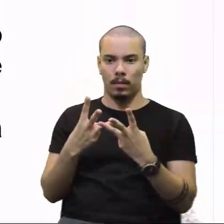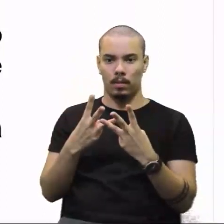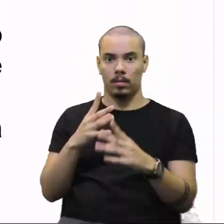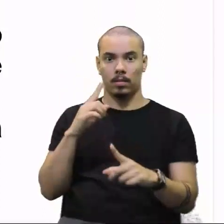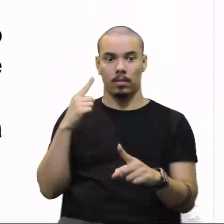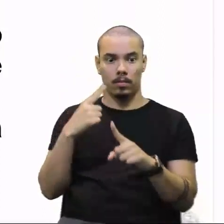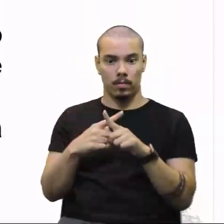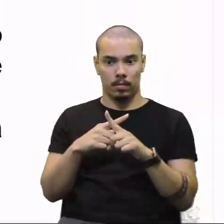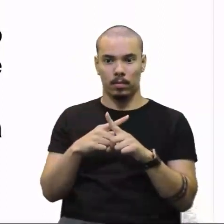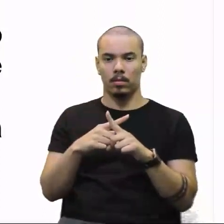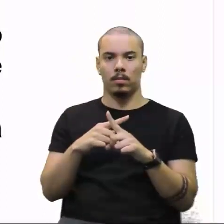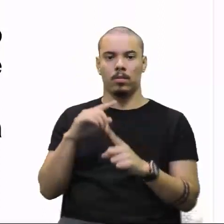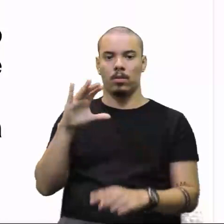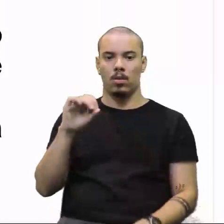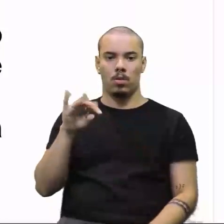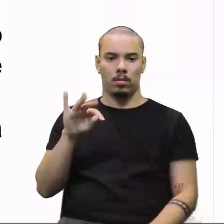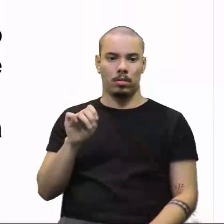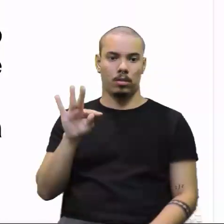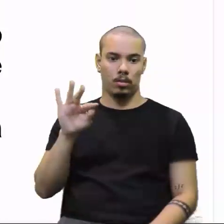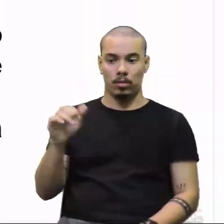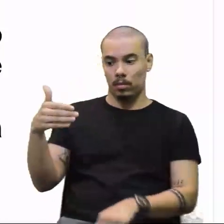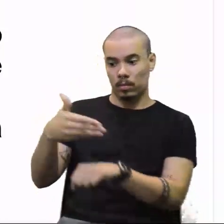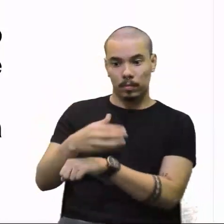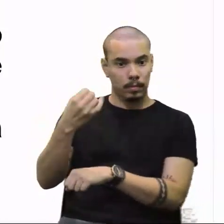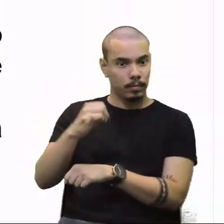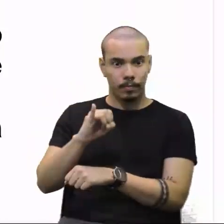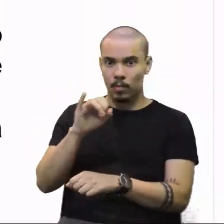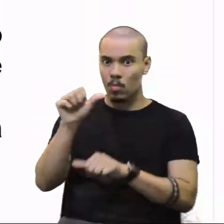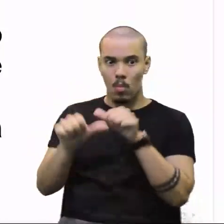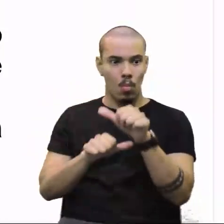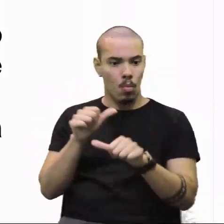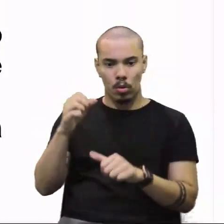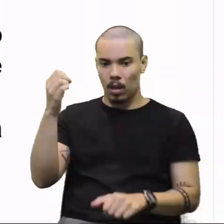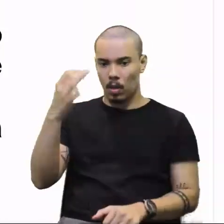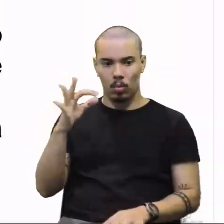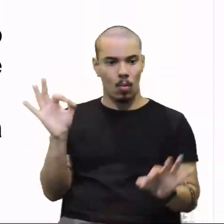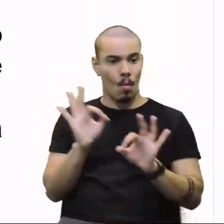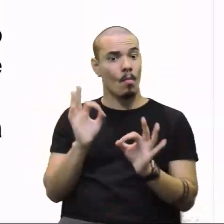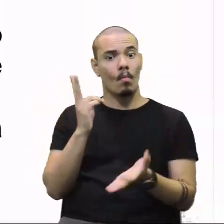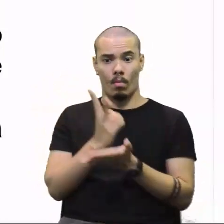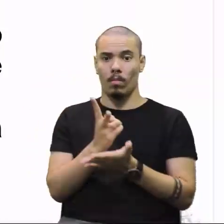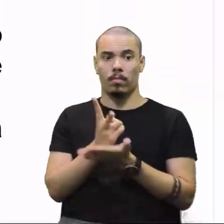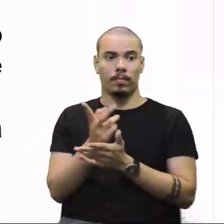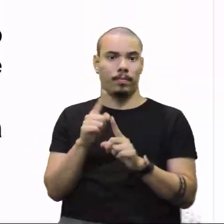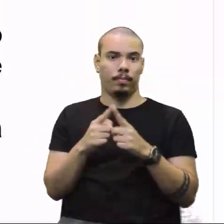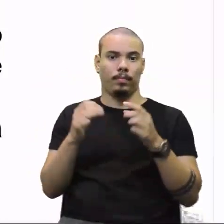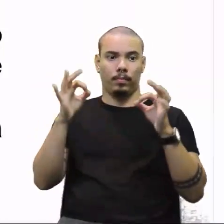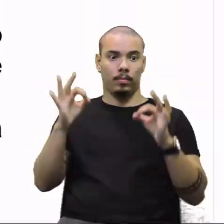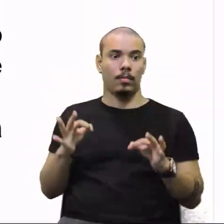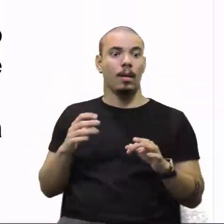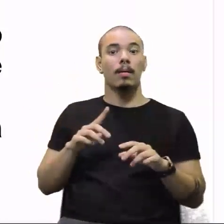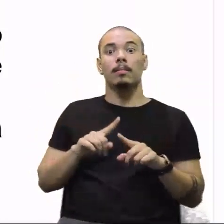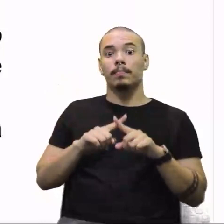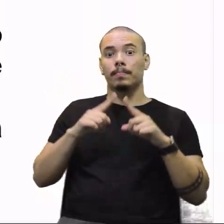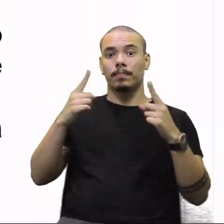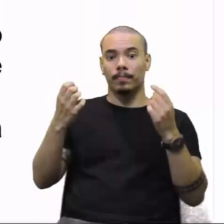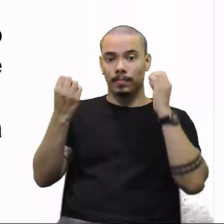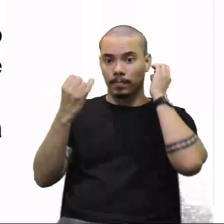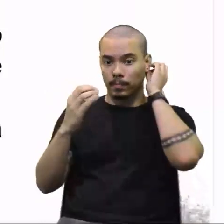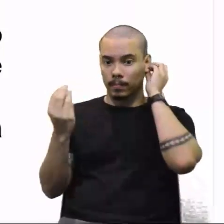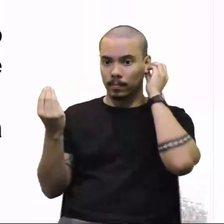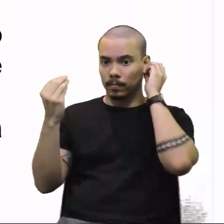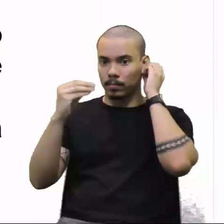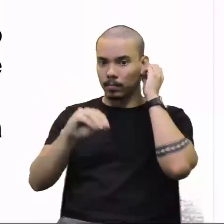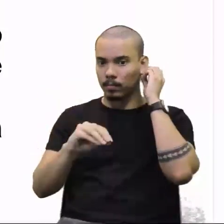constante. Se fala que a velocidade da luz não muda, está correto. Ela é uma constante. Porém, quando se coloca um